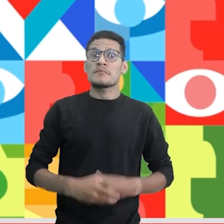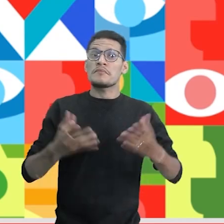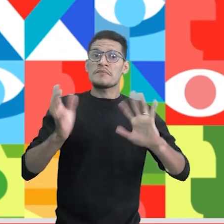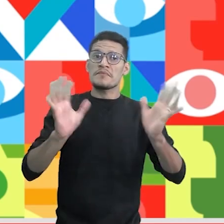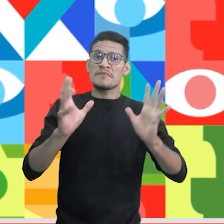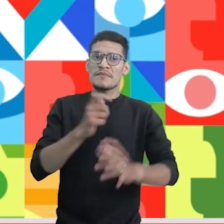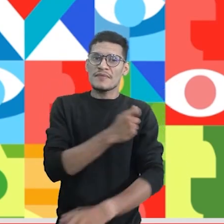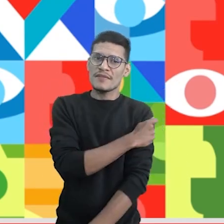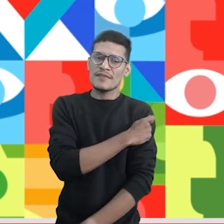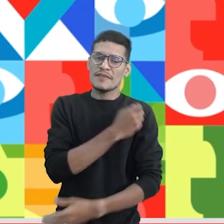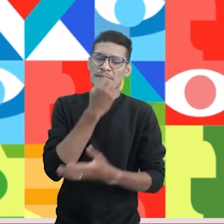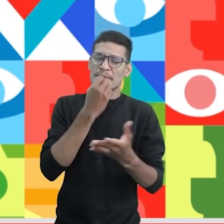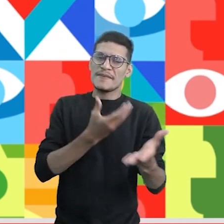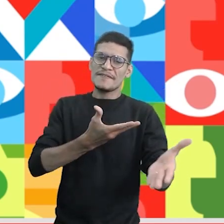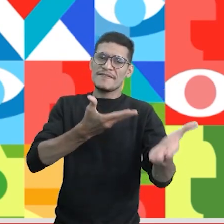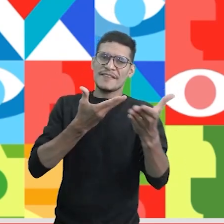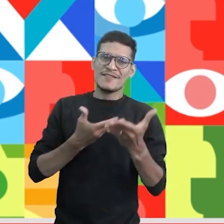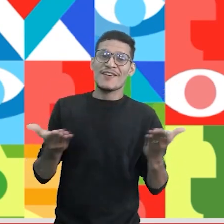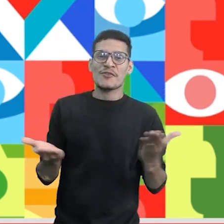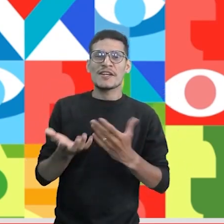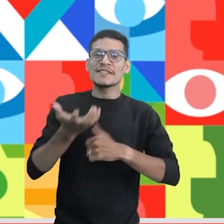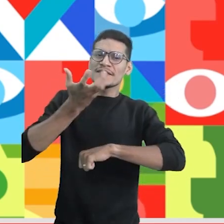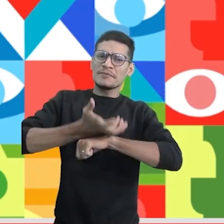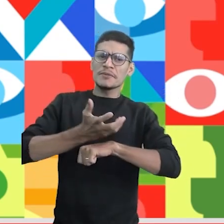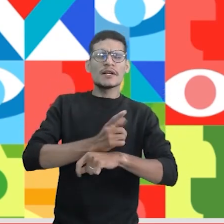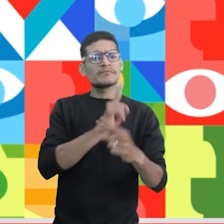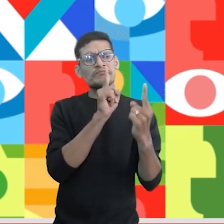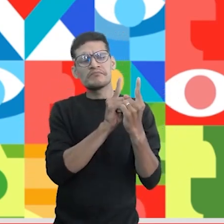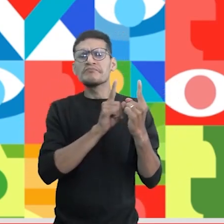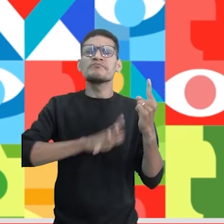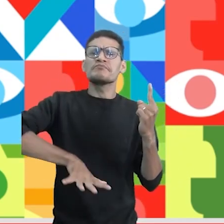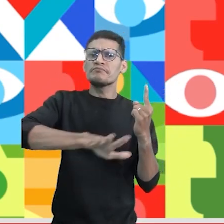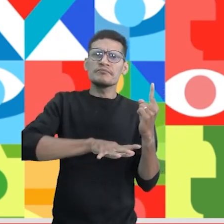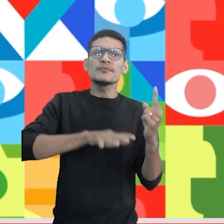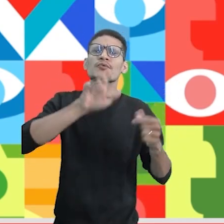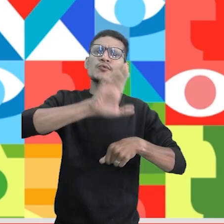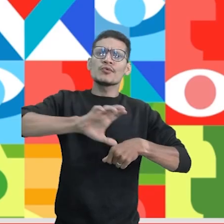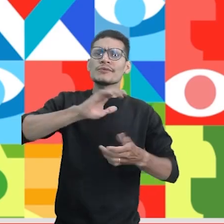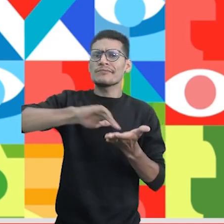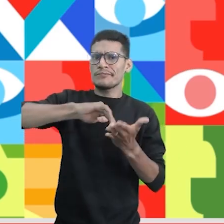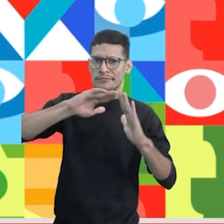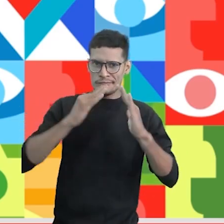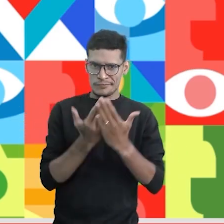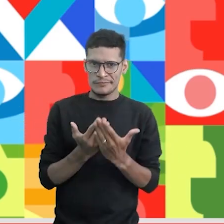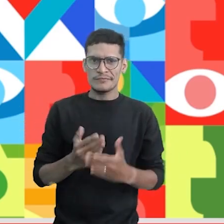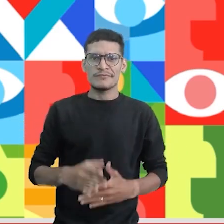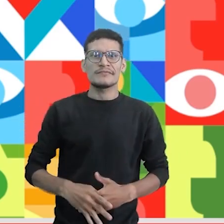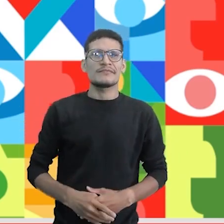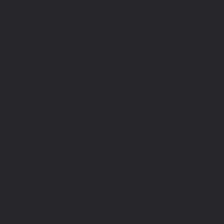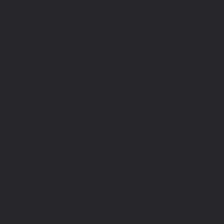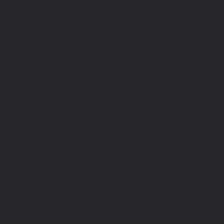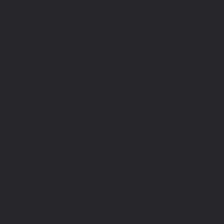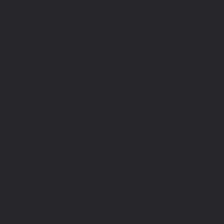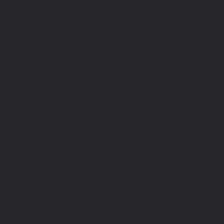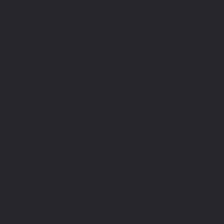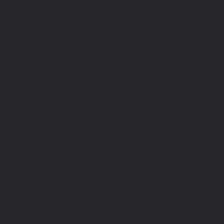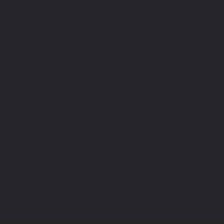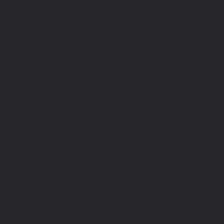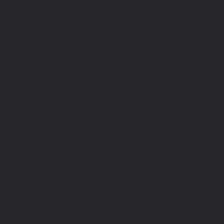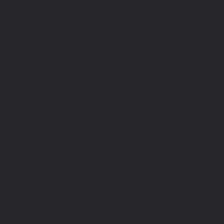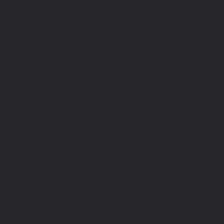Olá, alunos, sejam bem-vindos à disciplina de atendimento ao público do curso de Secretaria Escolar.